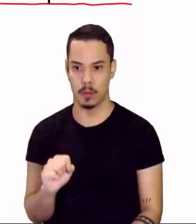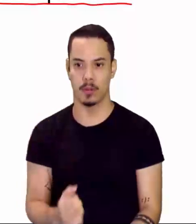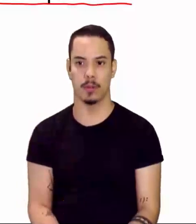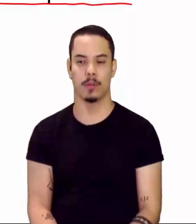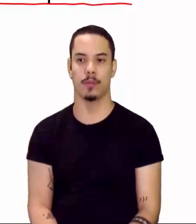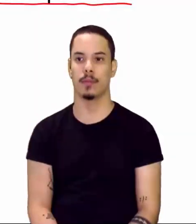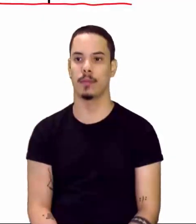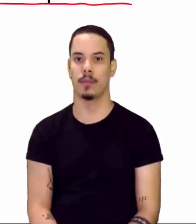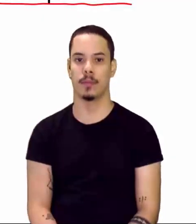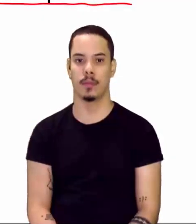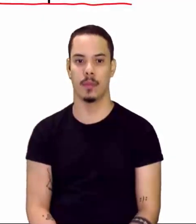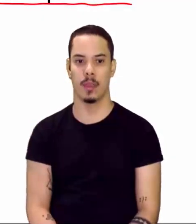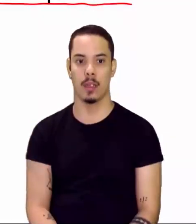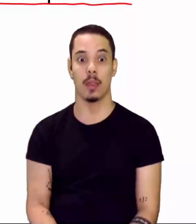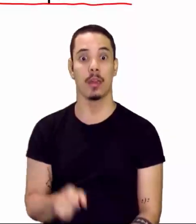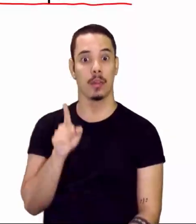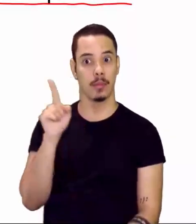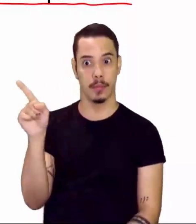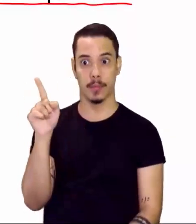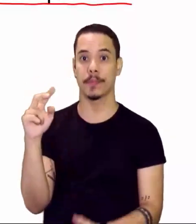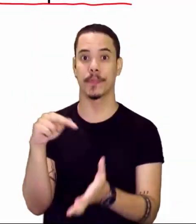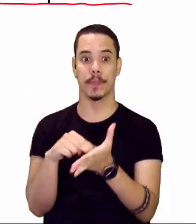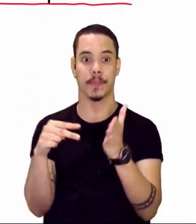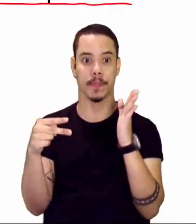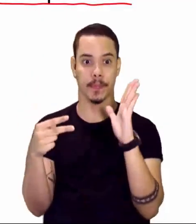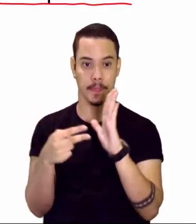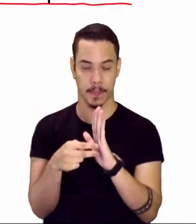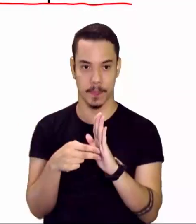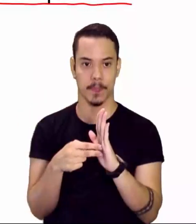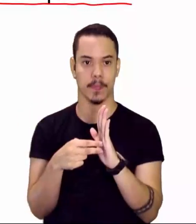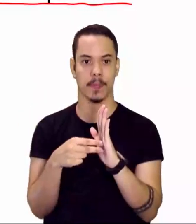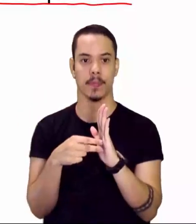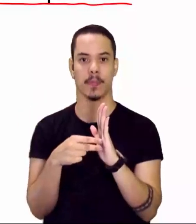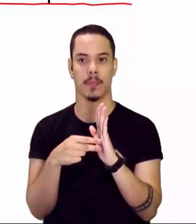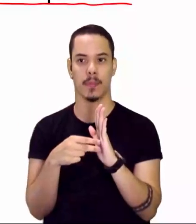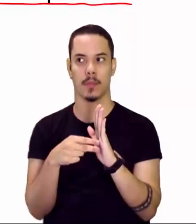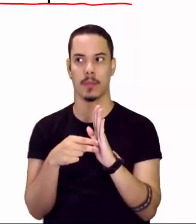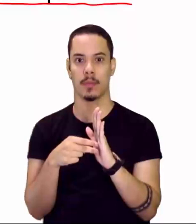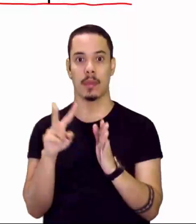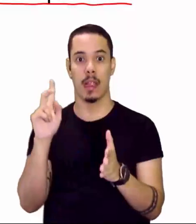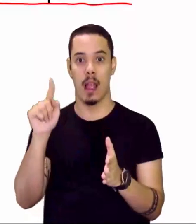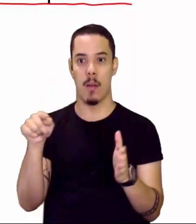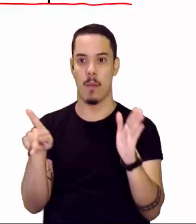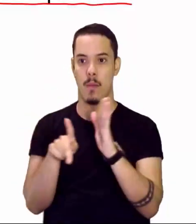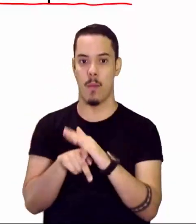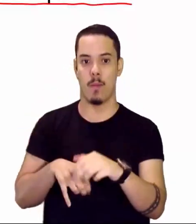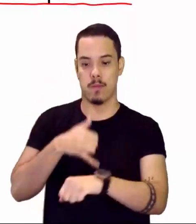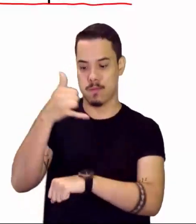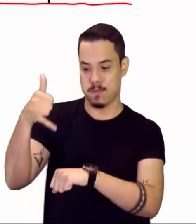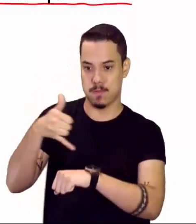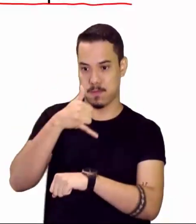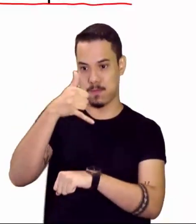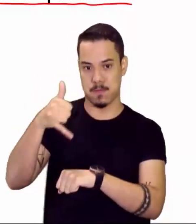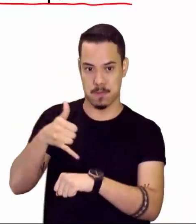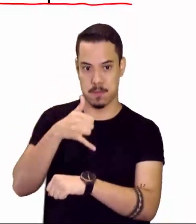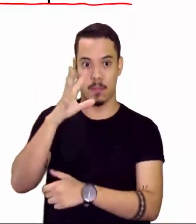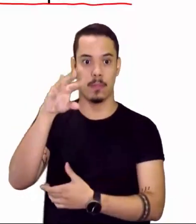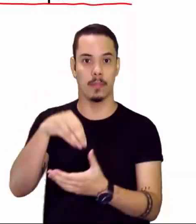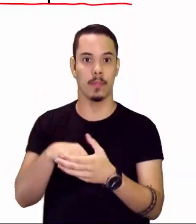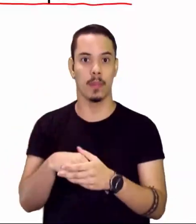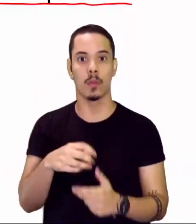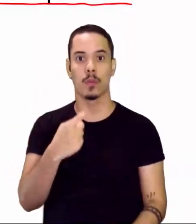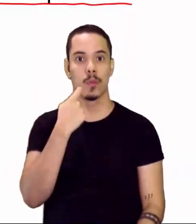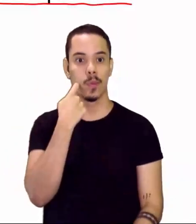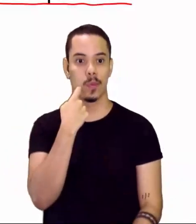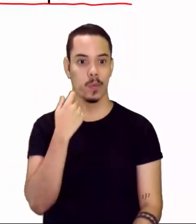meu caro aluno, lipídios corresponde às gorduras que apresentam no peixe, tá